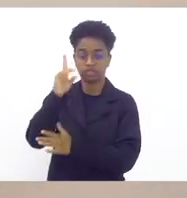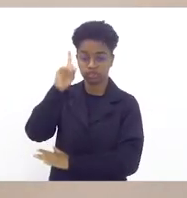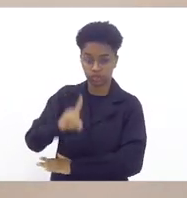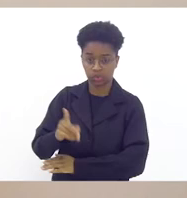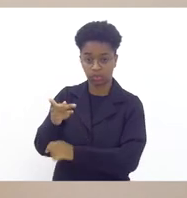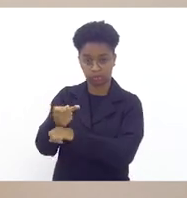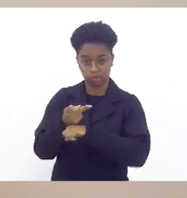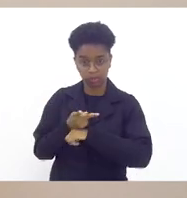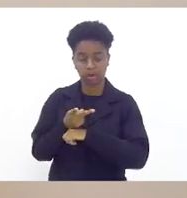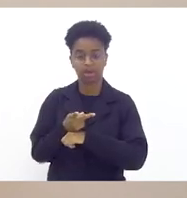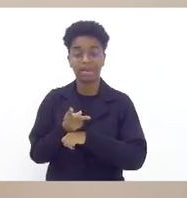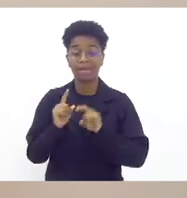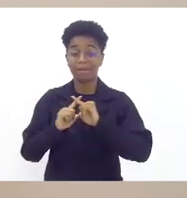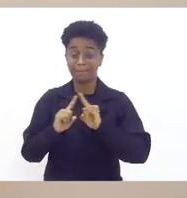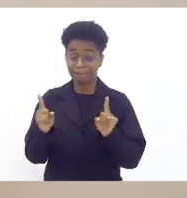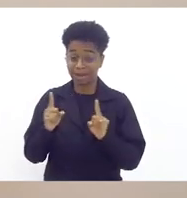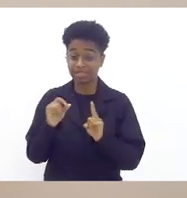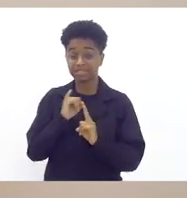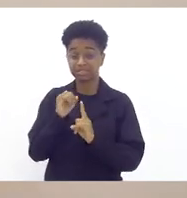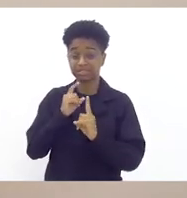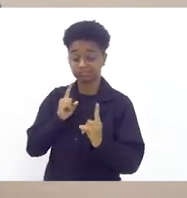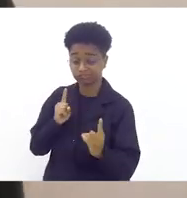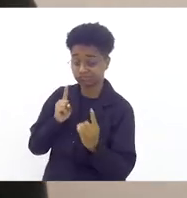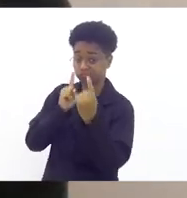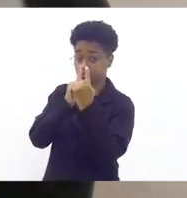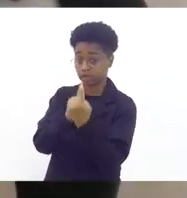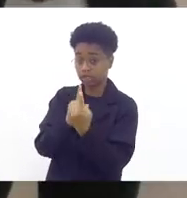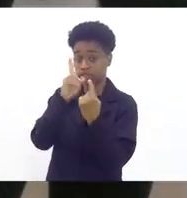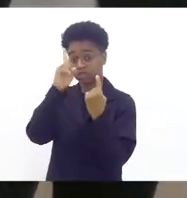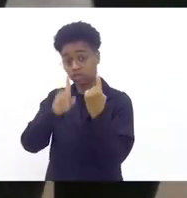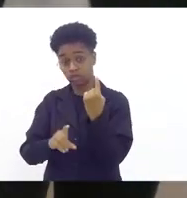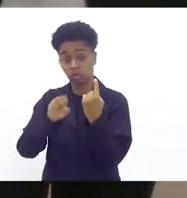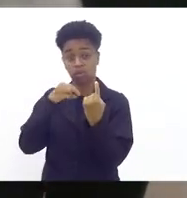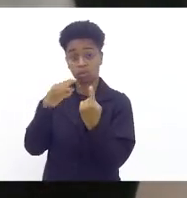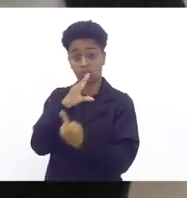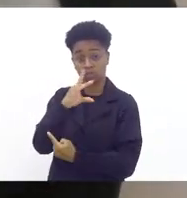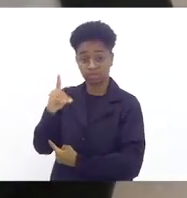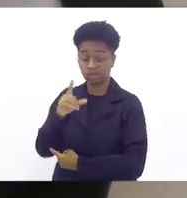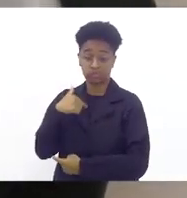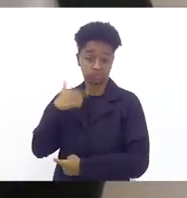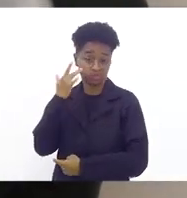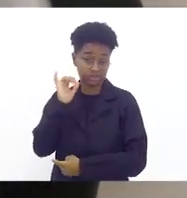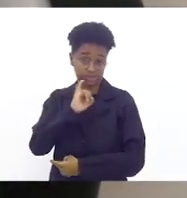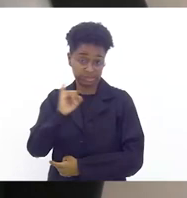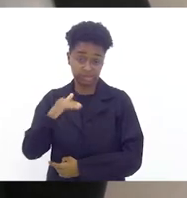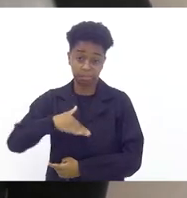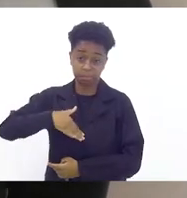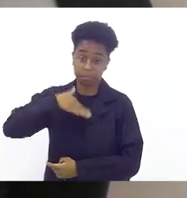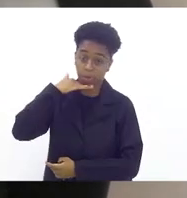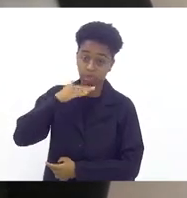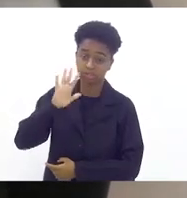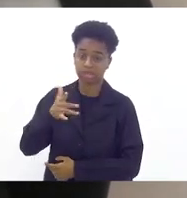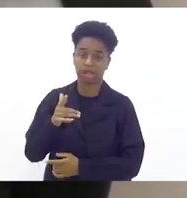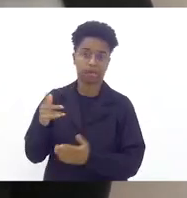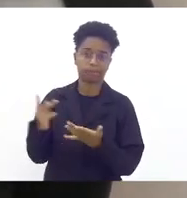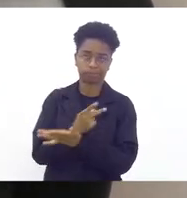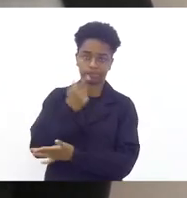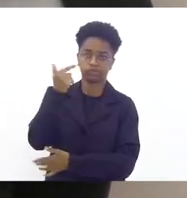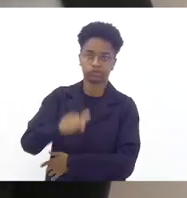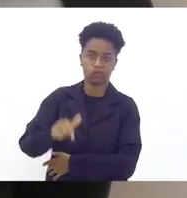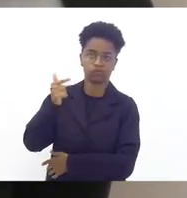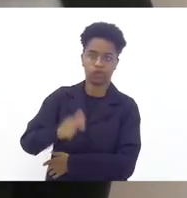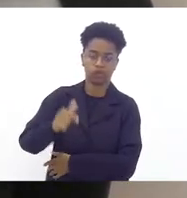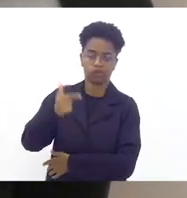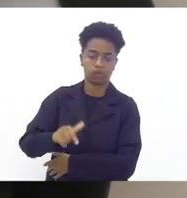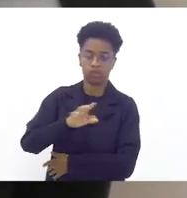problema é que, quando ele vai à direção, à coordenação, eu não sei se elas já estão cansadas das ocorrências, não deve ser só da